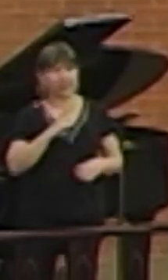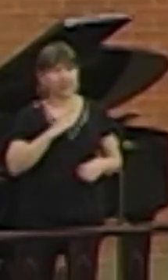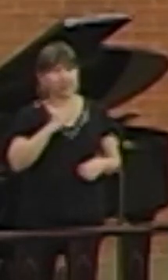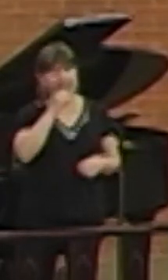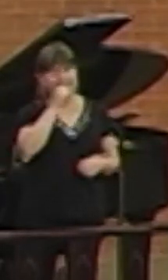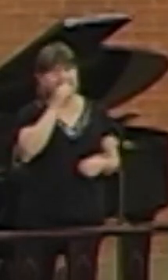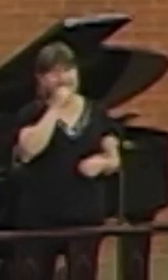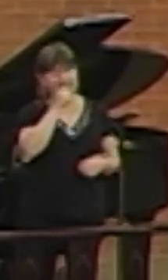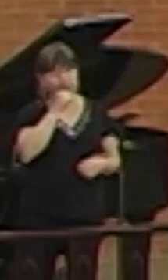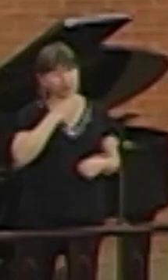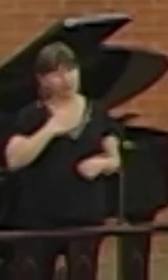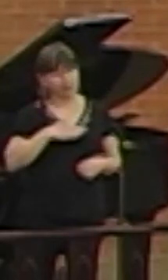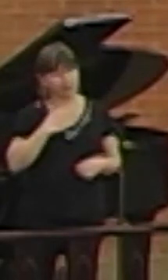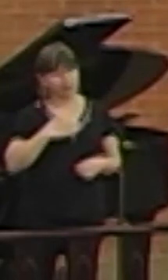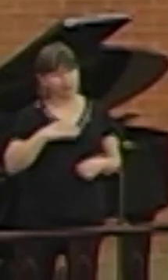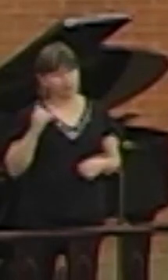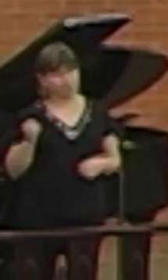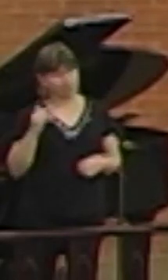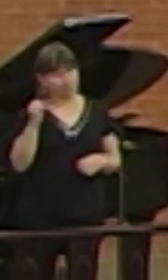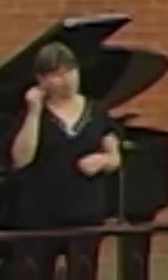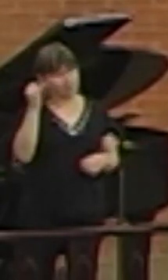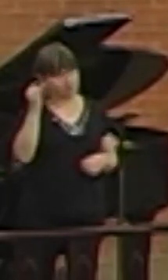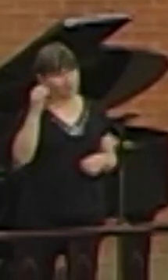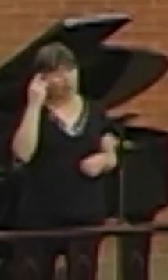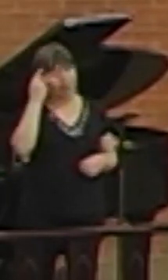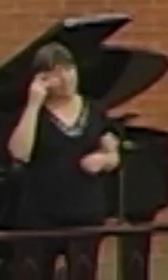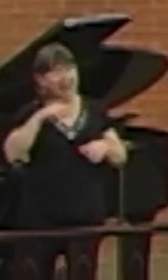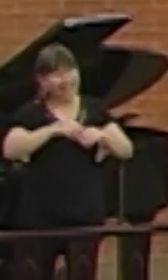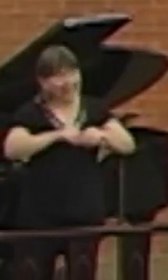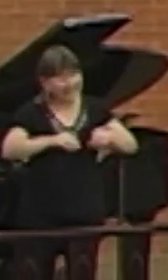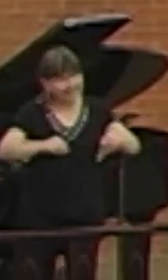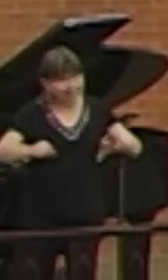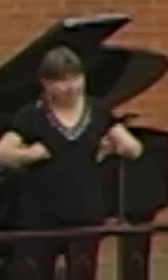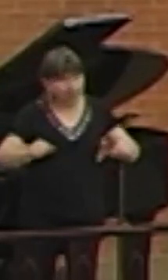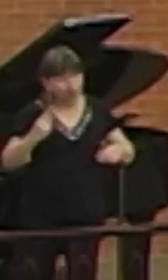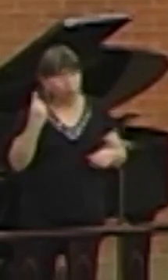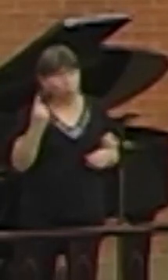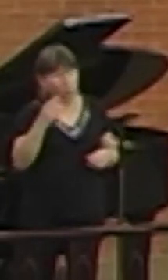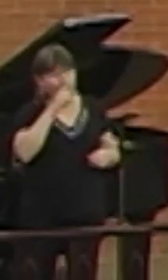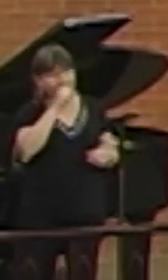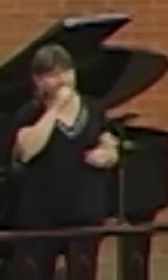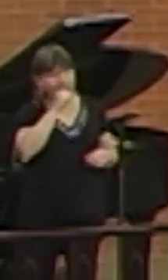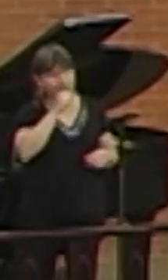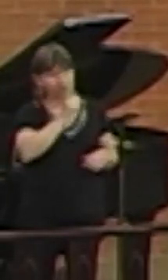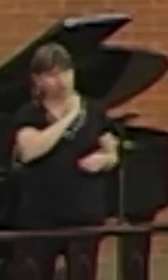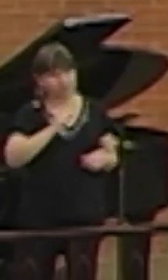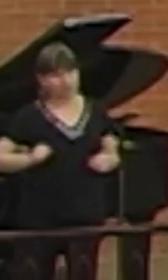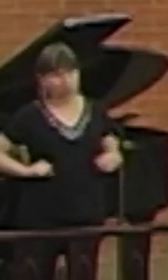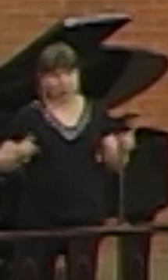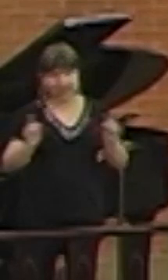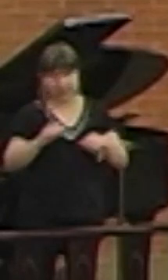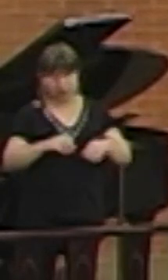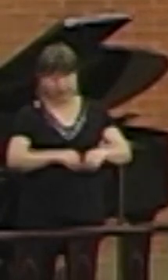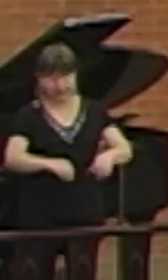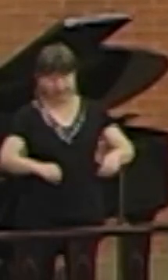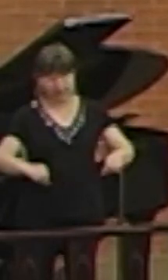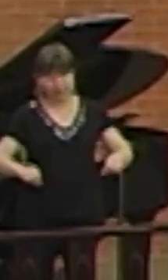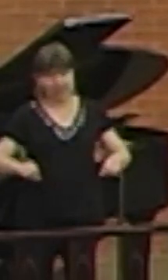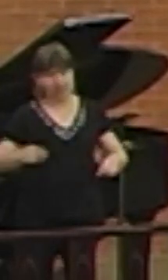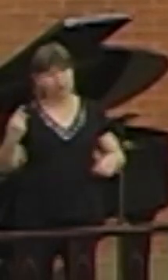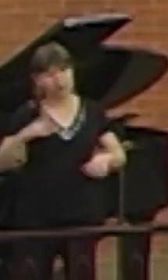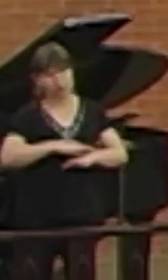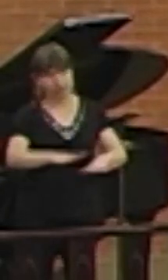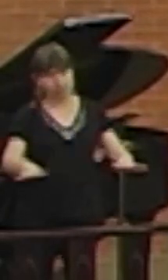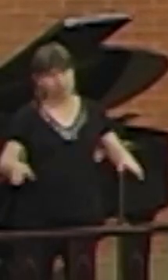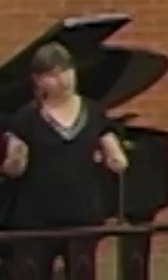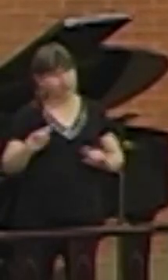descanso solene para a terra um sábado ao senhor não semearás o teu Campo nem